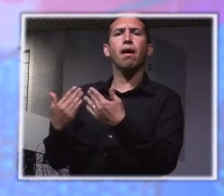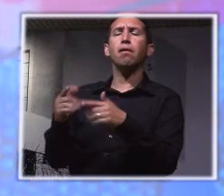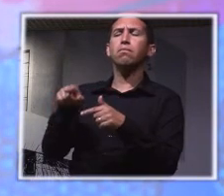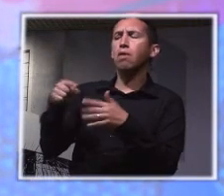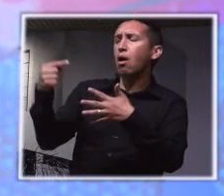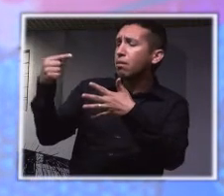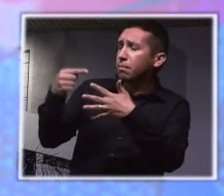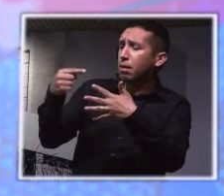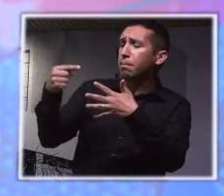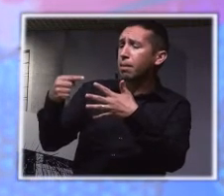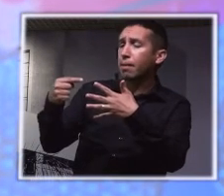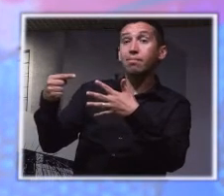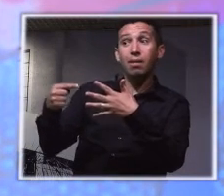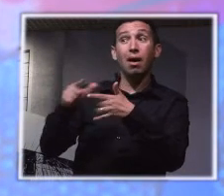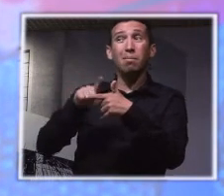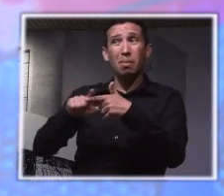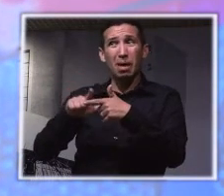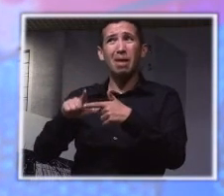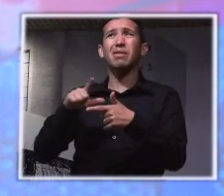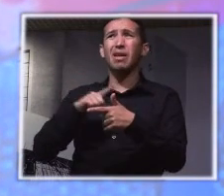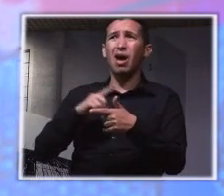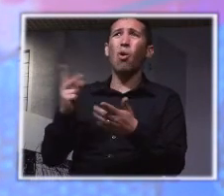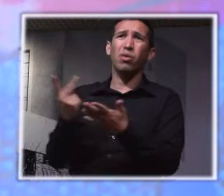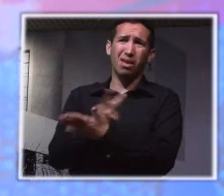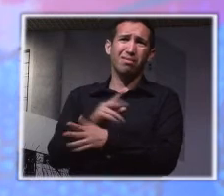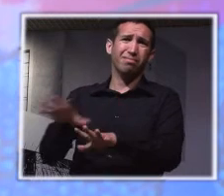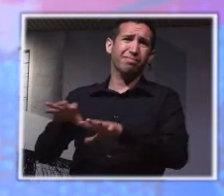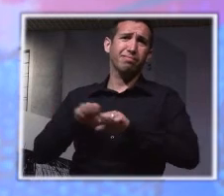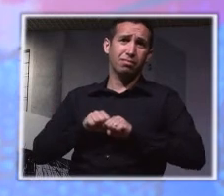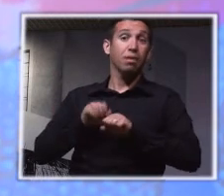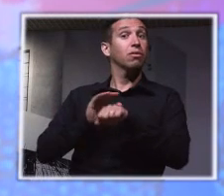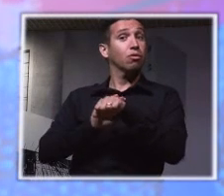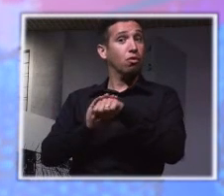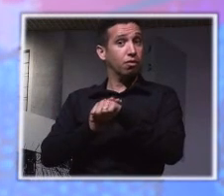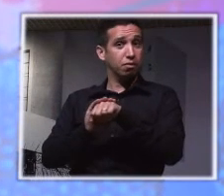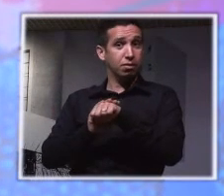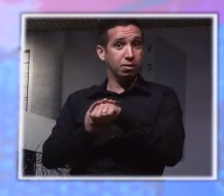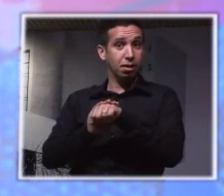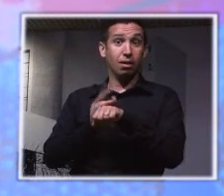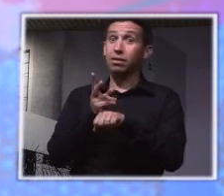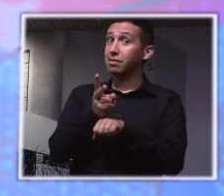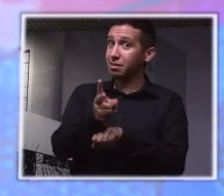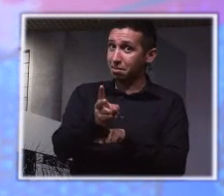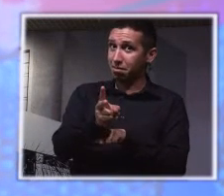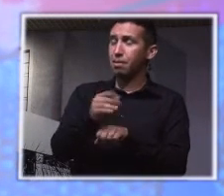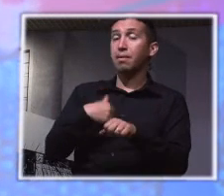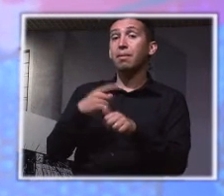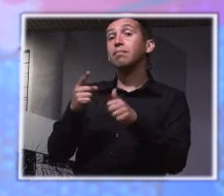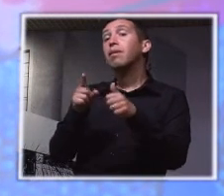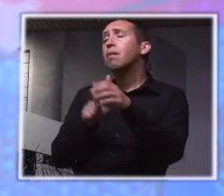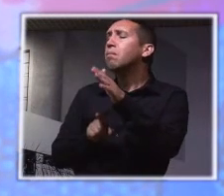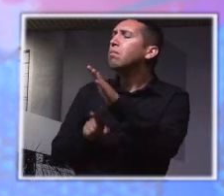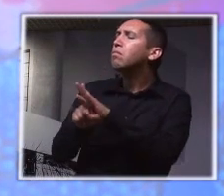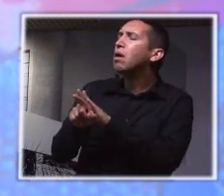aquela situação-problema que as afeta de alguma maneira. Conversar sempre iniciando com as perguntas: